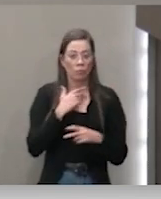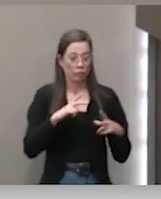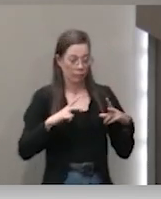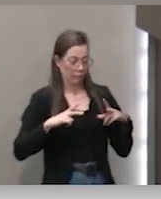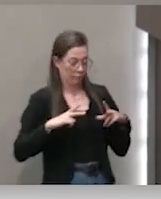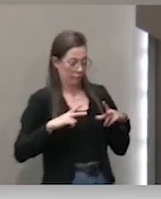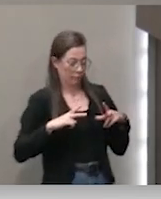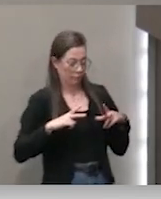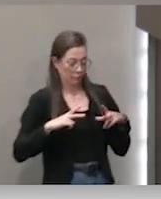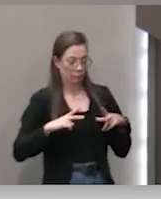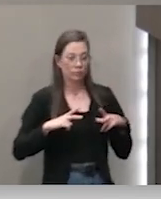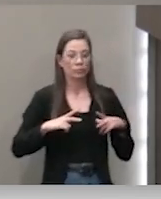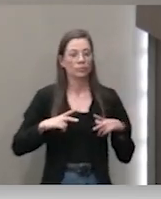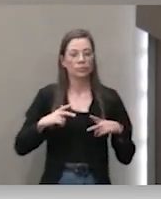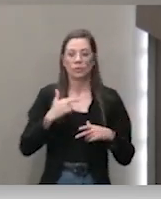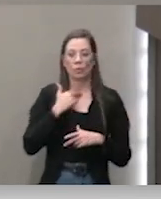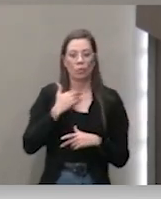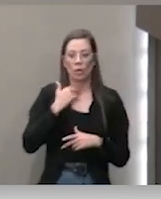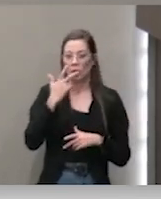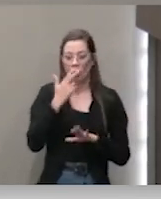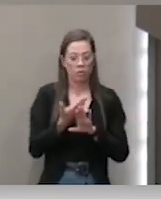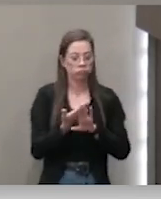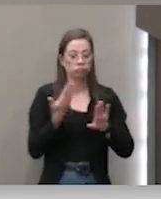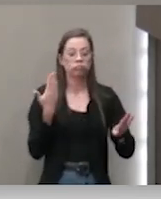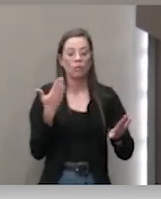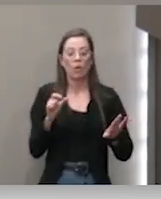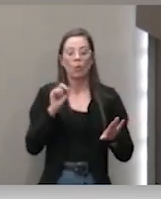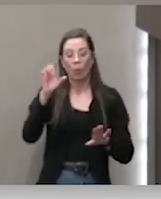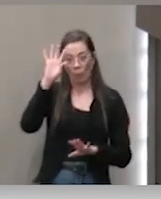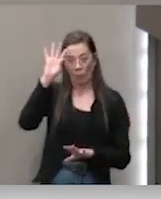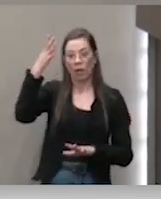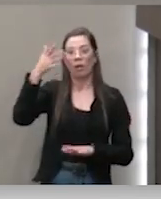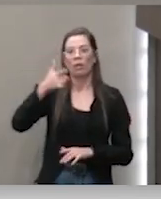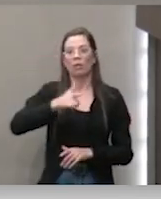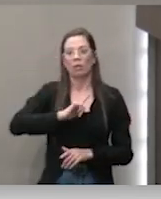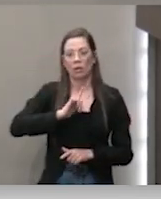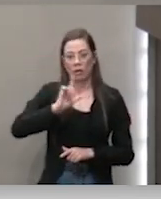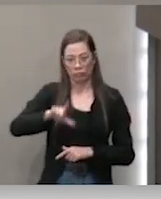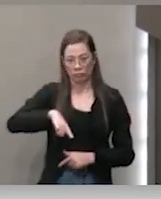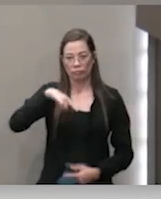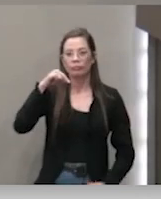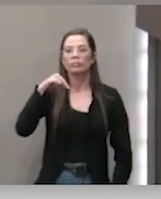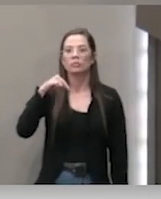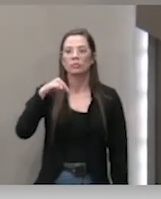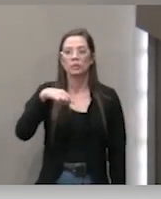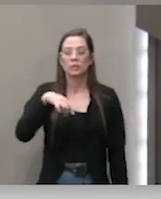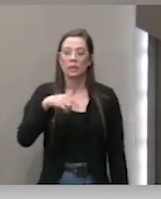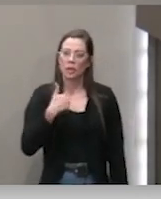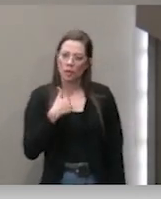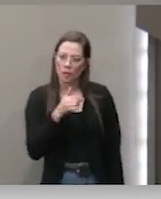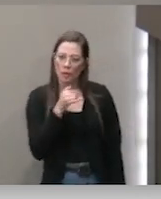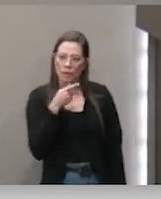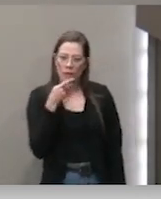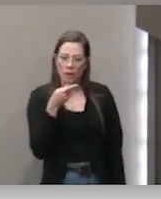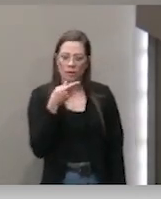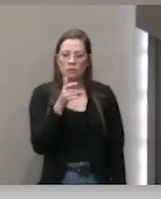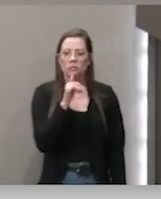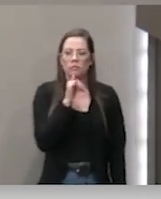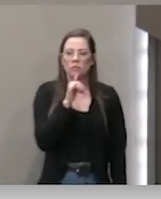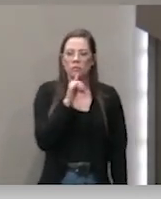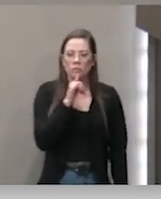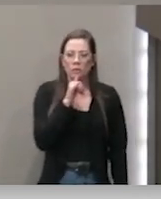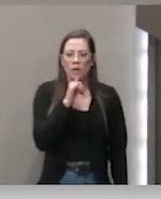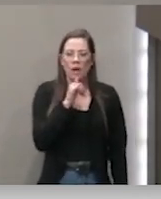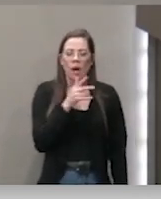privada daquilo que ela decide ter, optar. E cito um exemplo, como